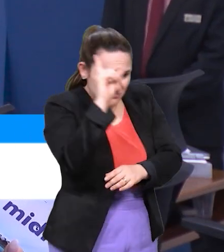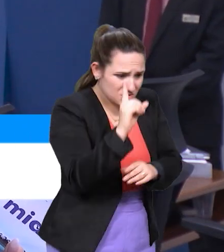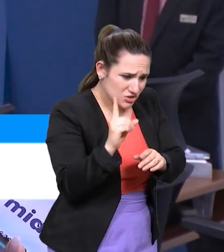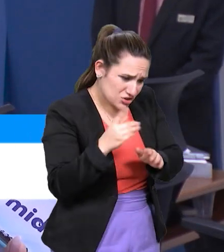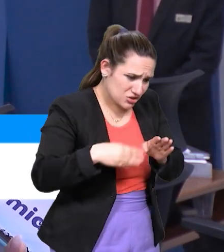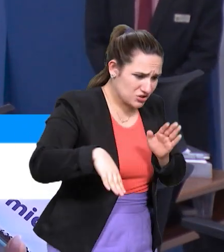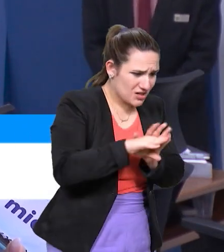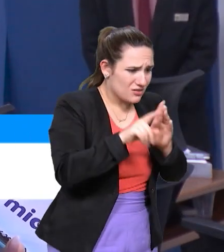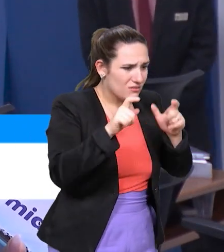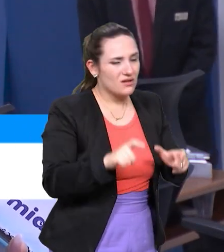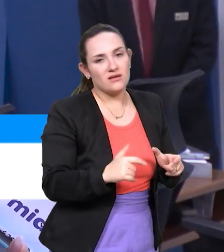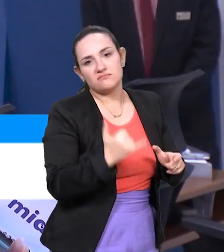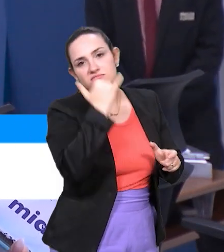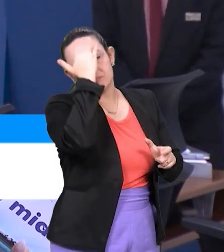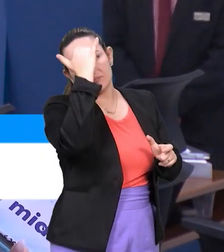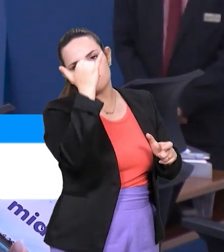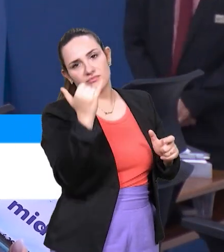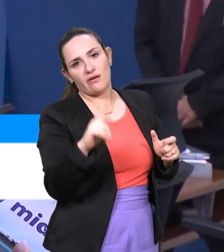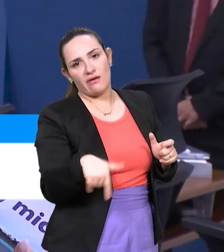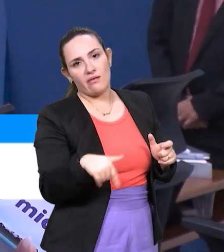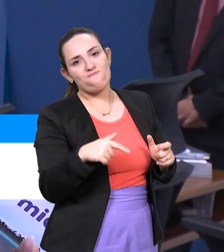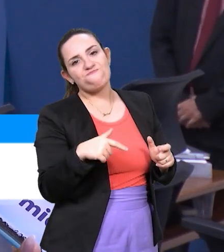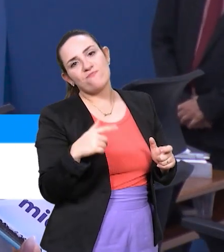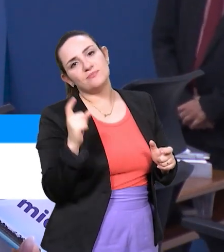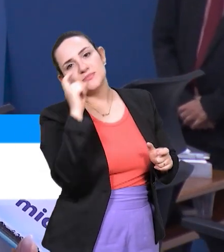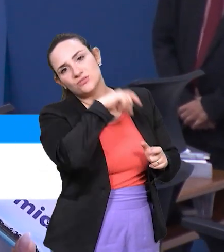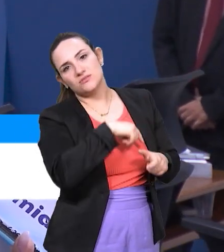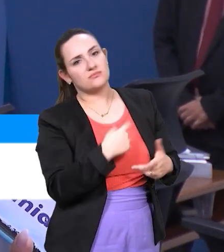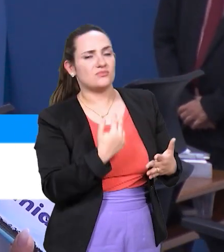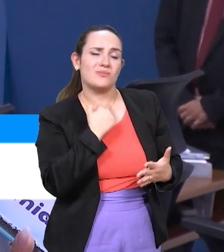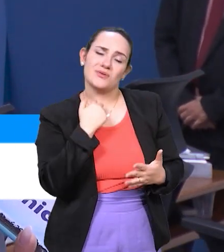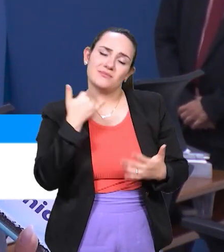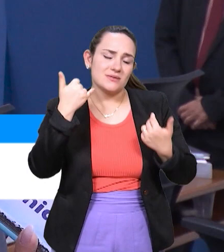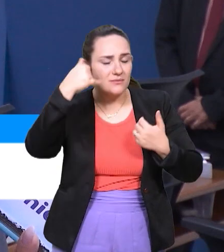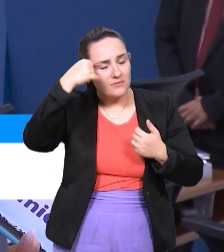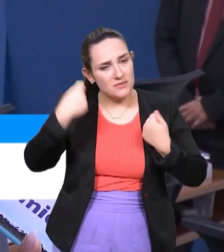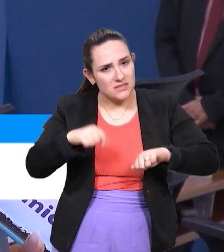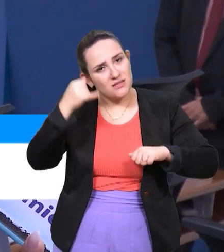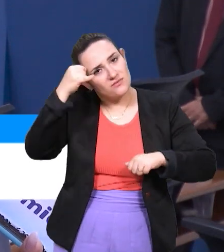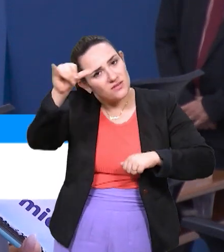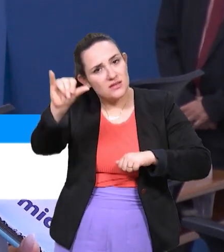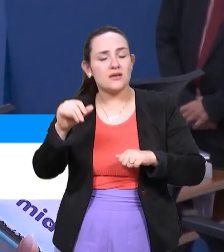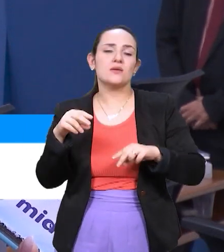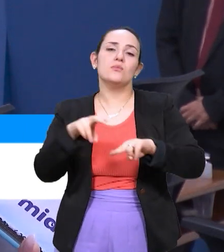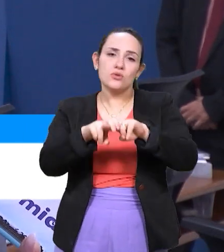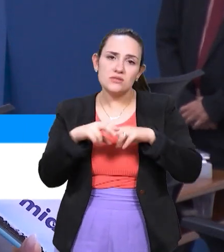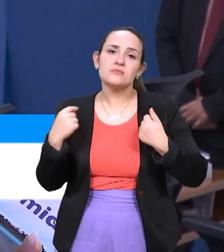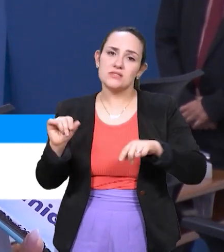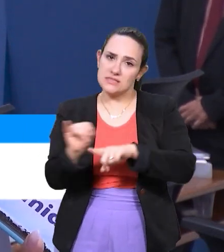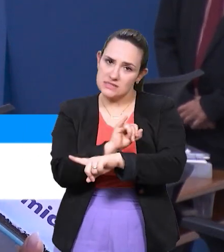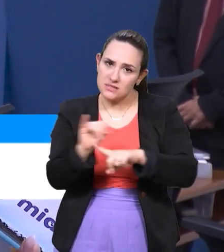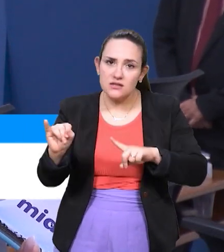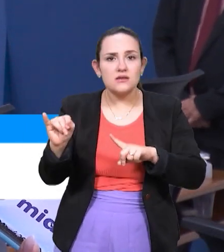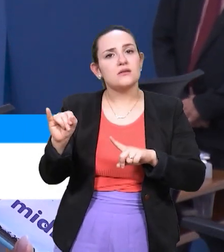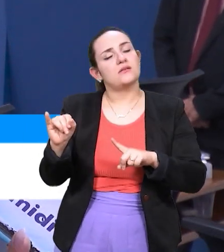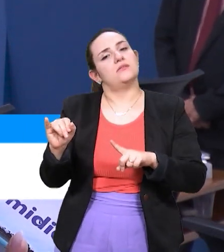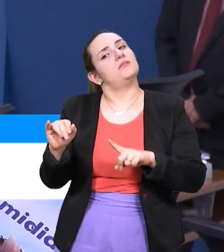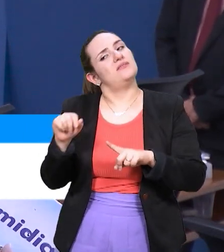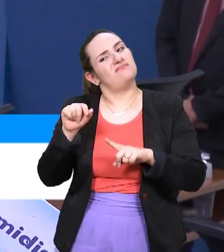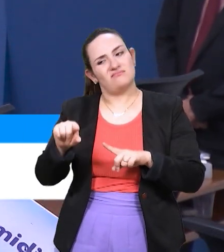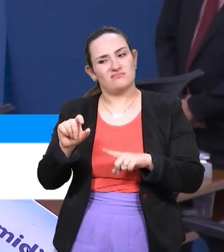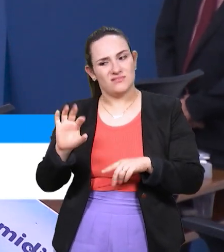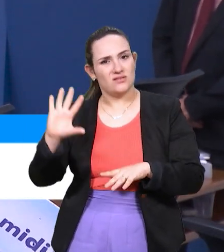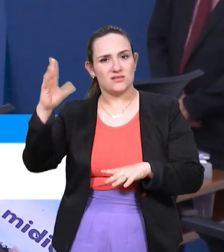mobilização e às vezes chega lá é um mero trote. Então é preciso coibir isso. Então tem que haver mecanismo